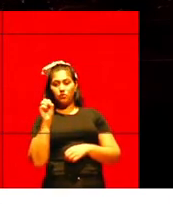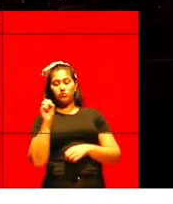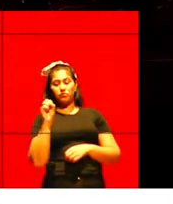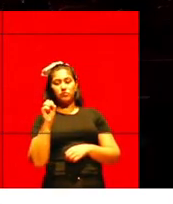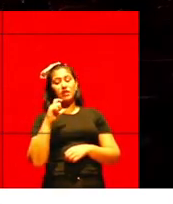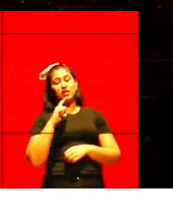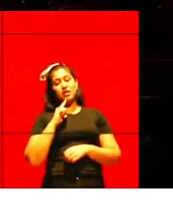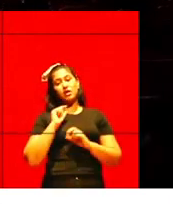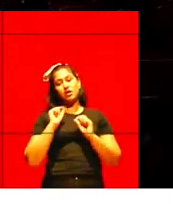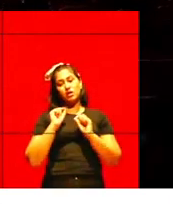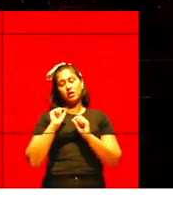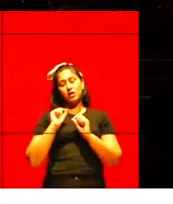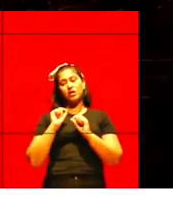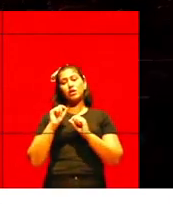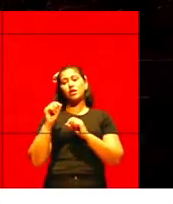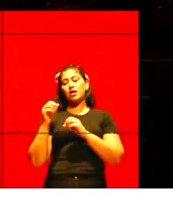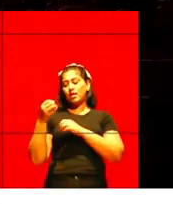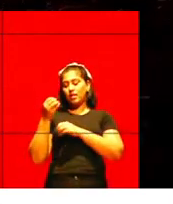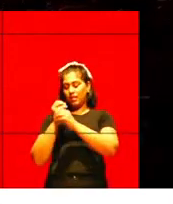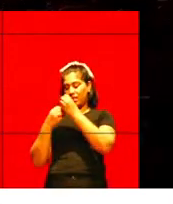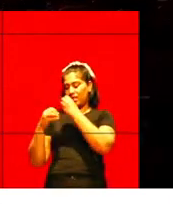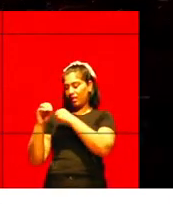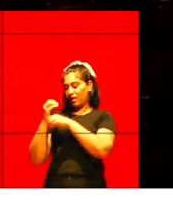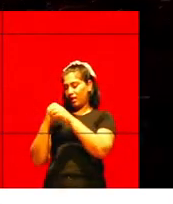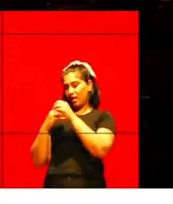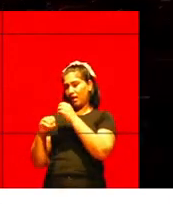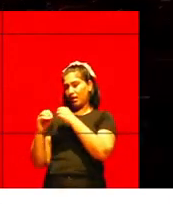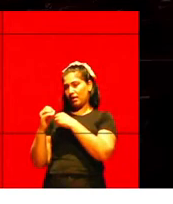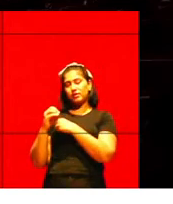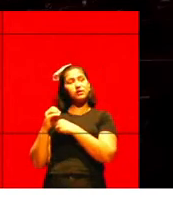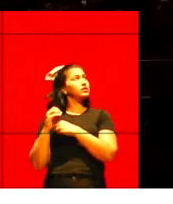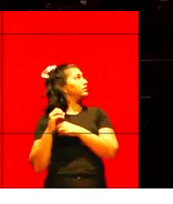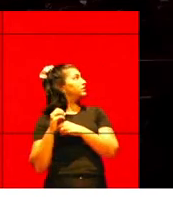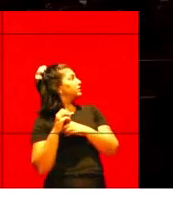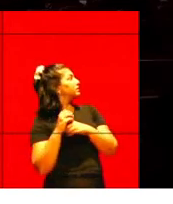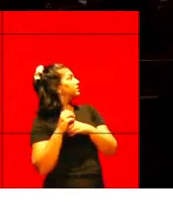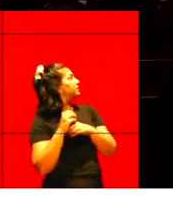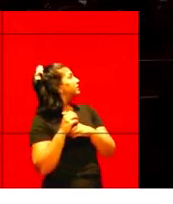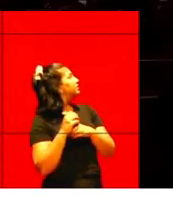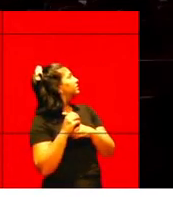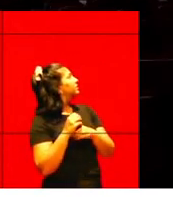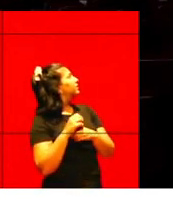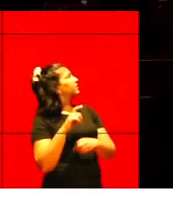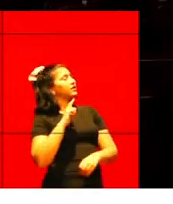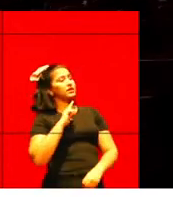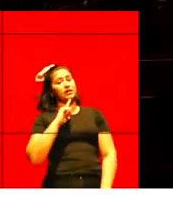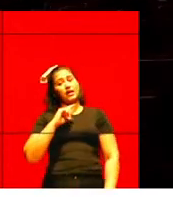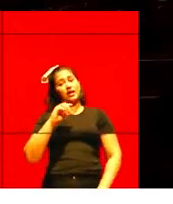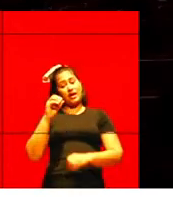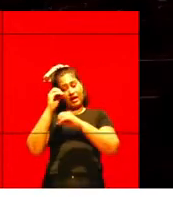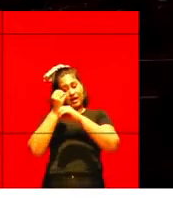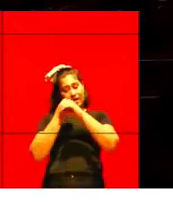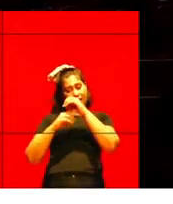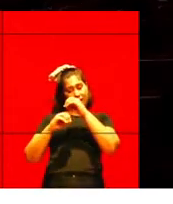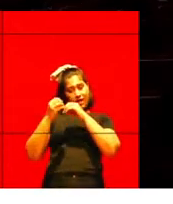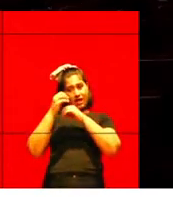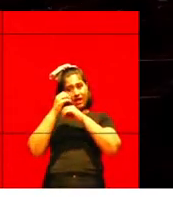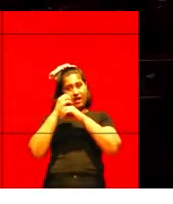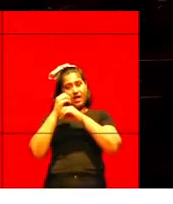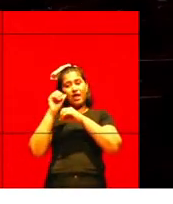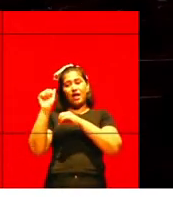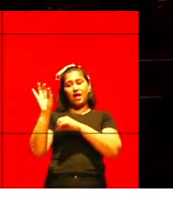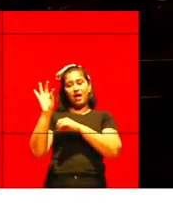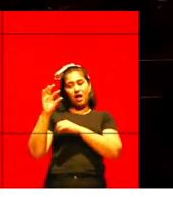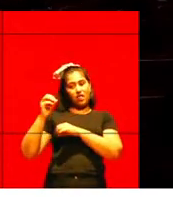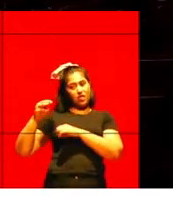ele é construído através das moléculas de hexoses, ou seja, átomos, seis átomos de carbono